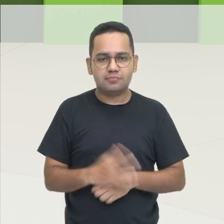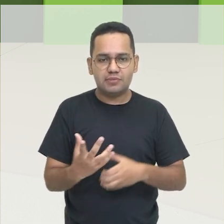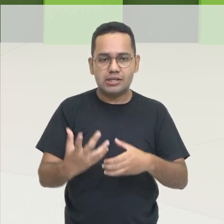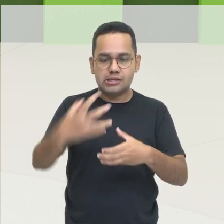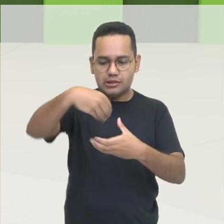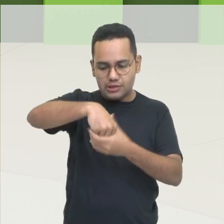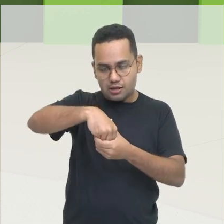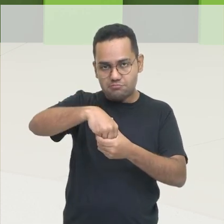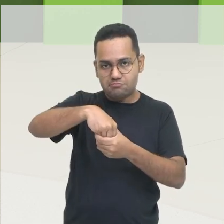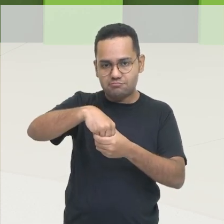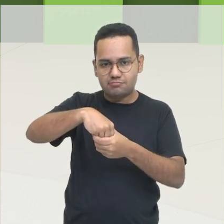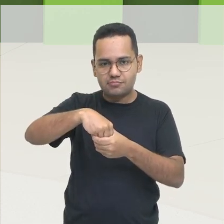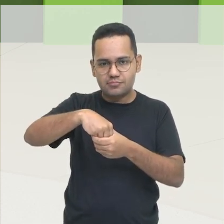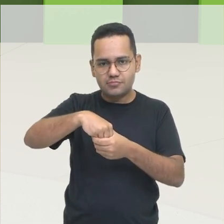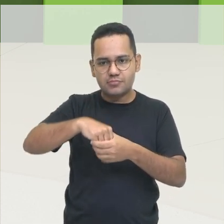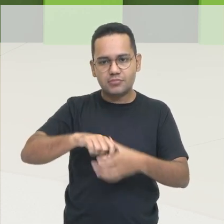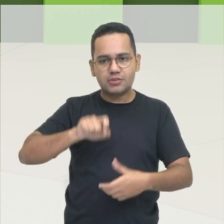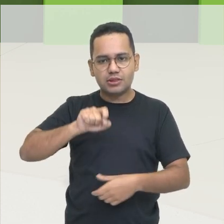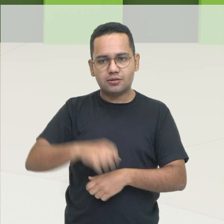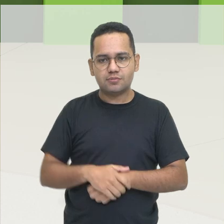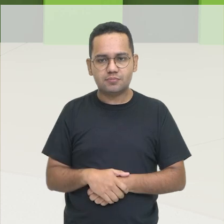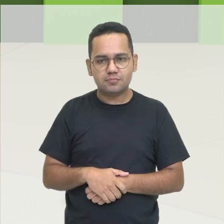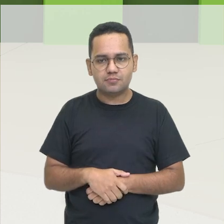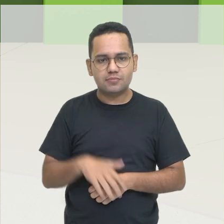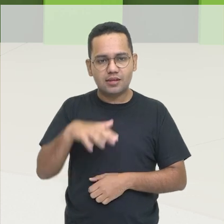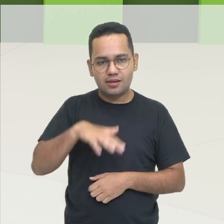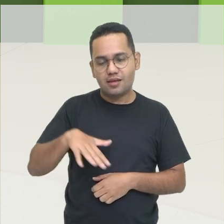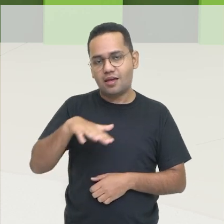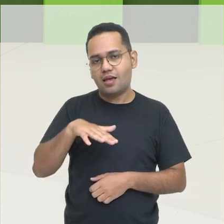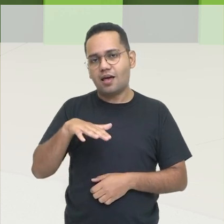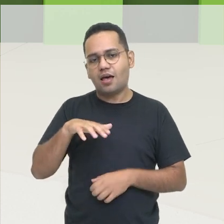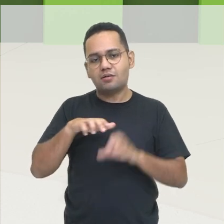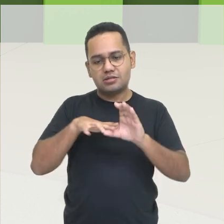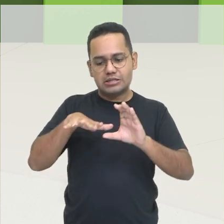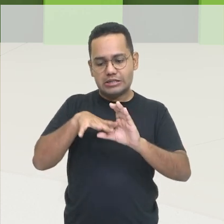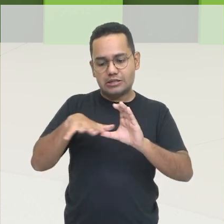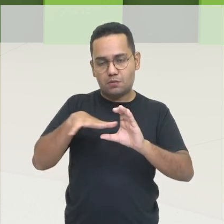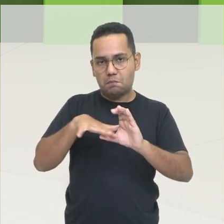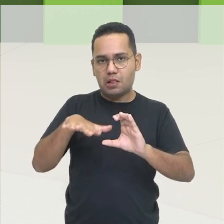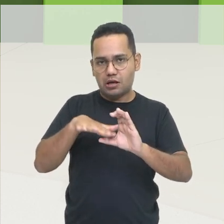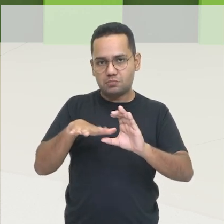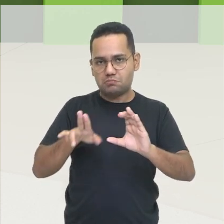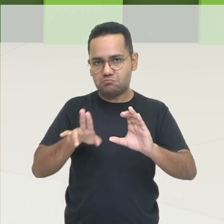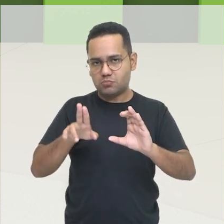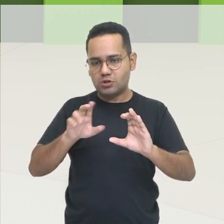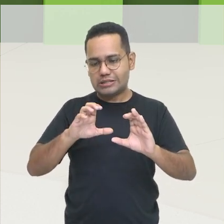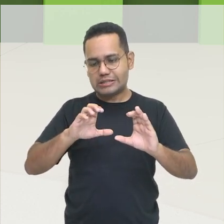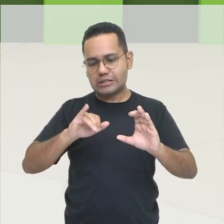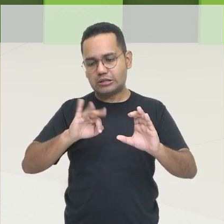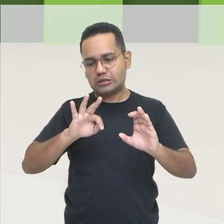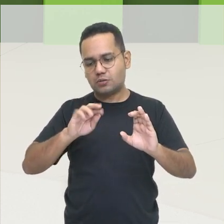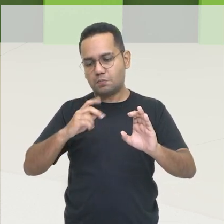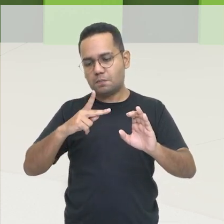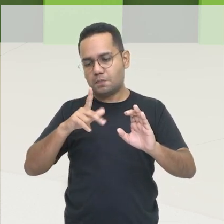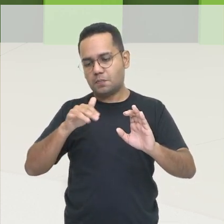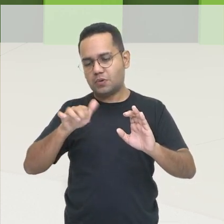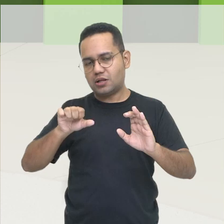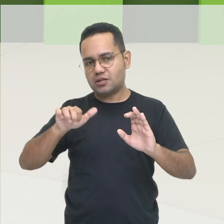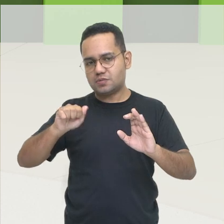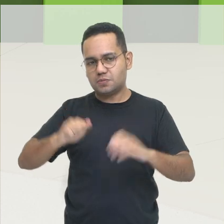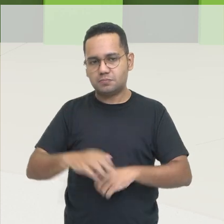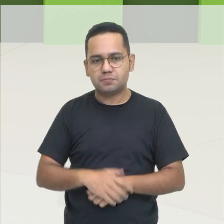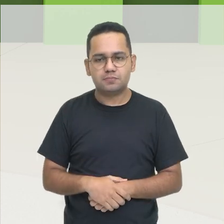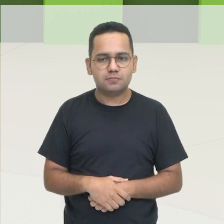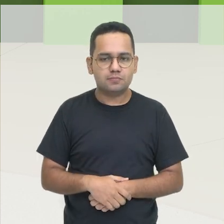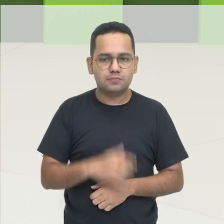fica dentro da célula, que nós chamamos de citoplasma. Então, o citoplasma, essa parte que